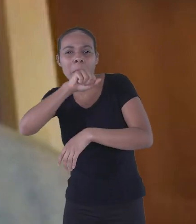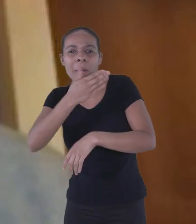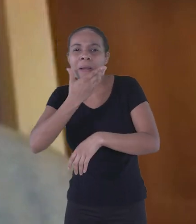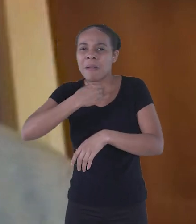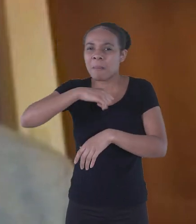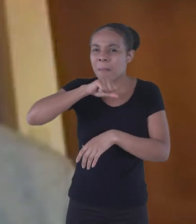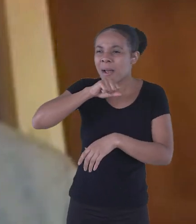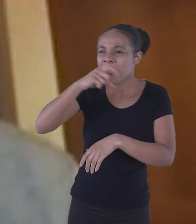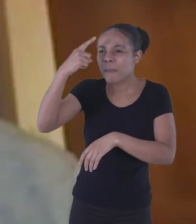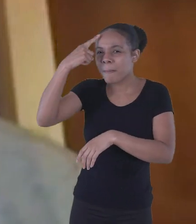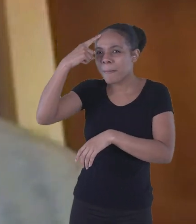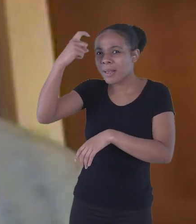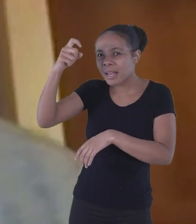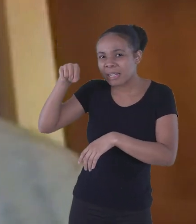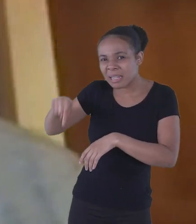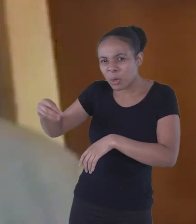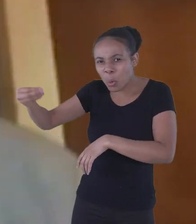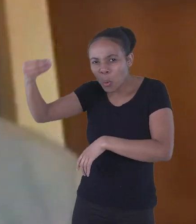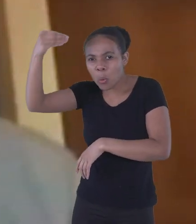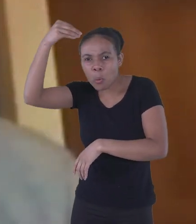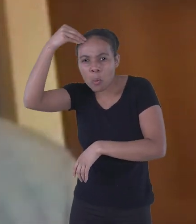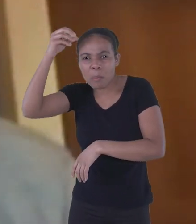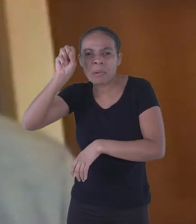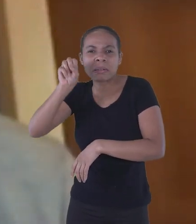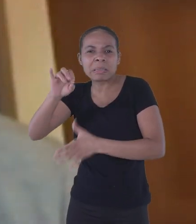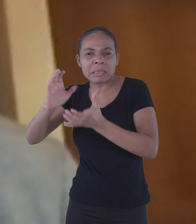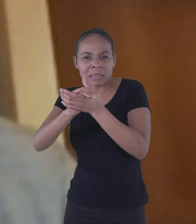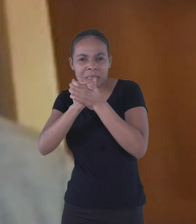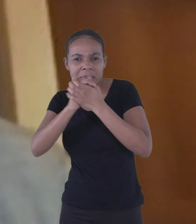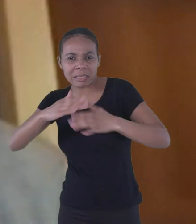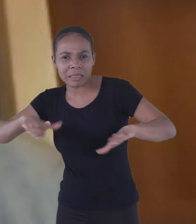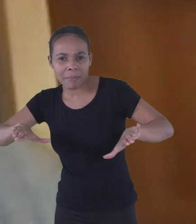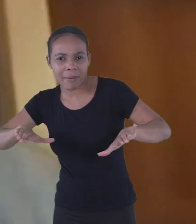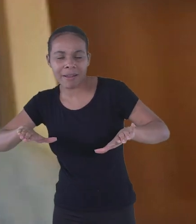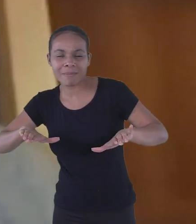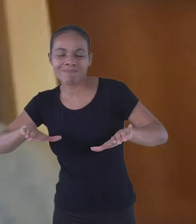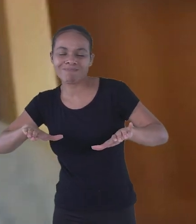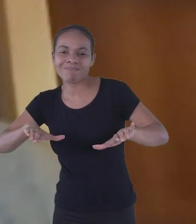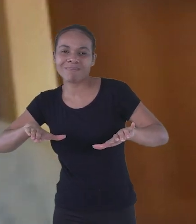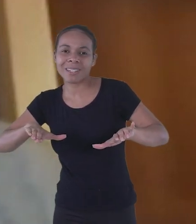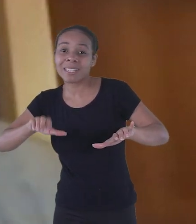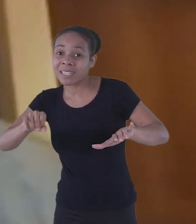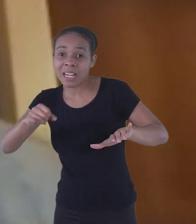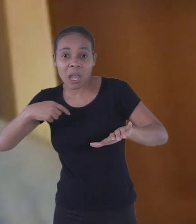dos pais, as pessoas não terão condição de entender